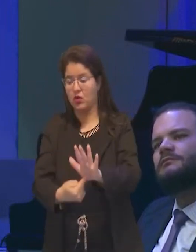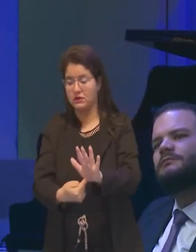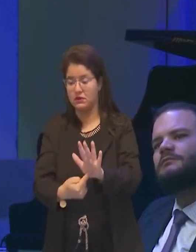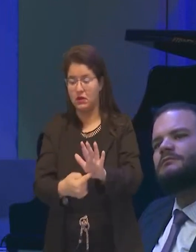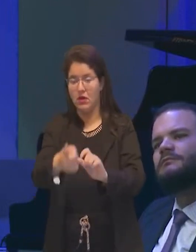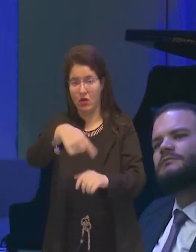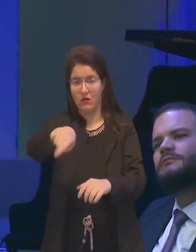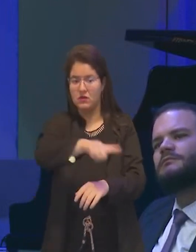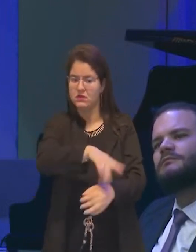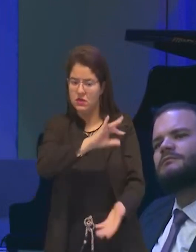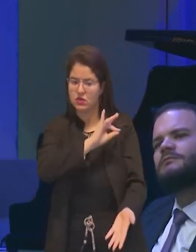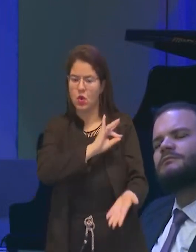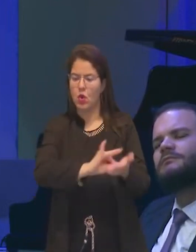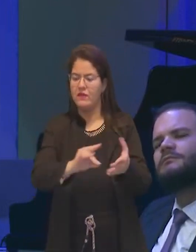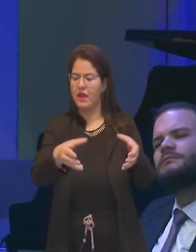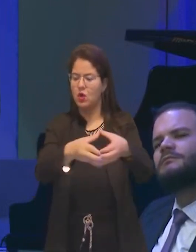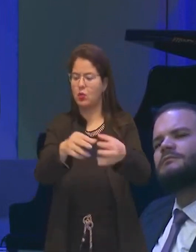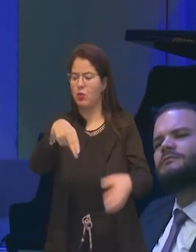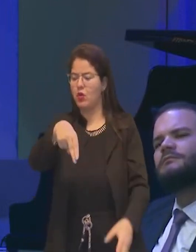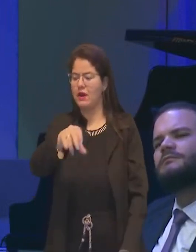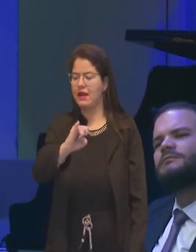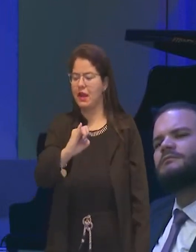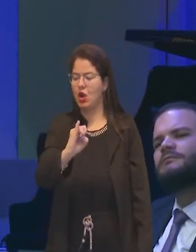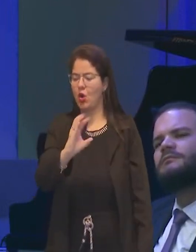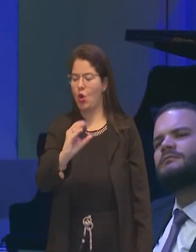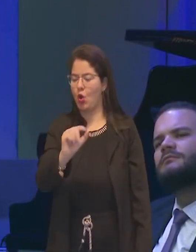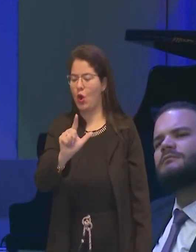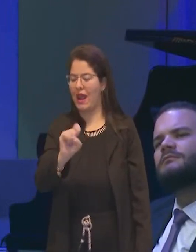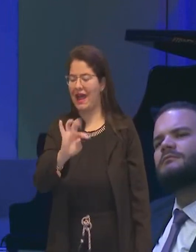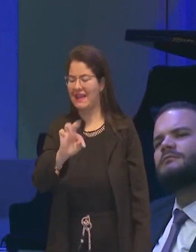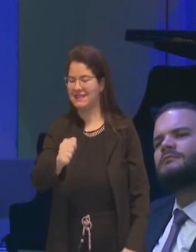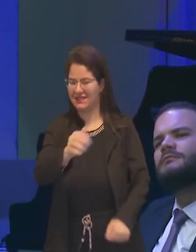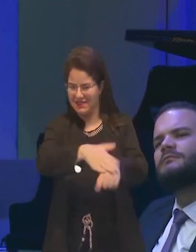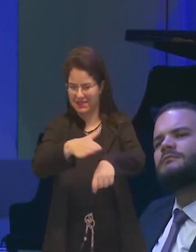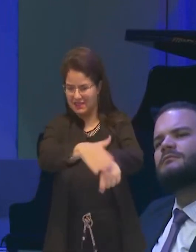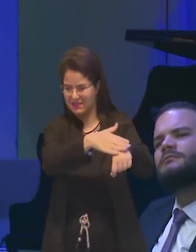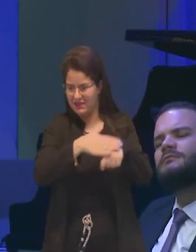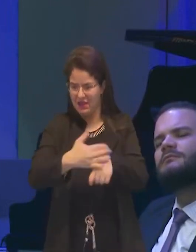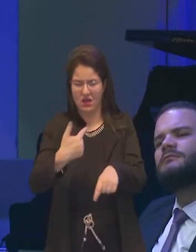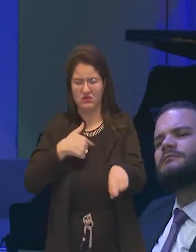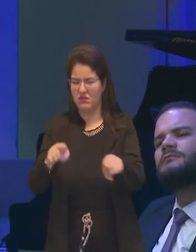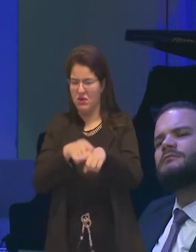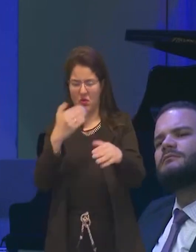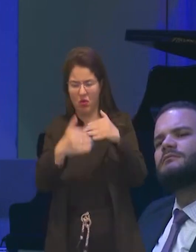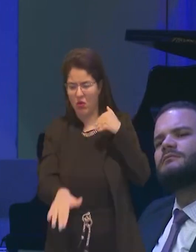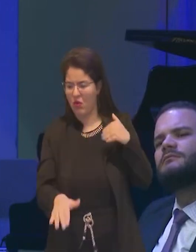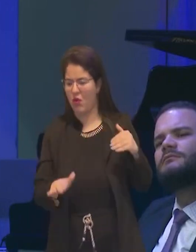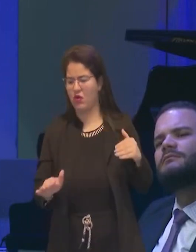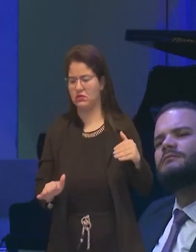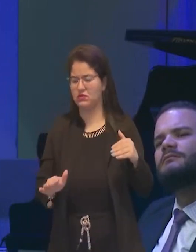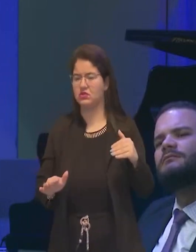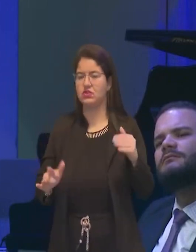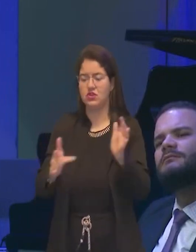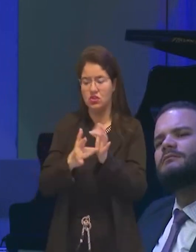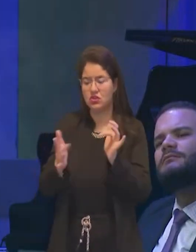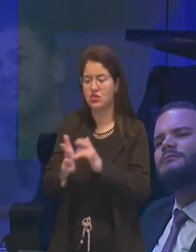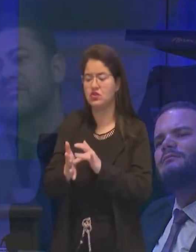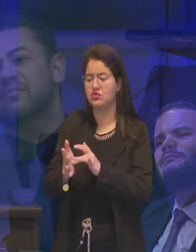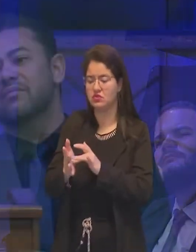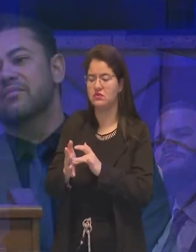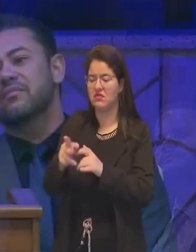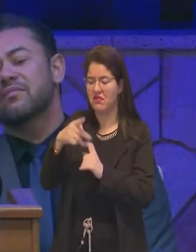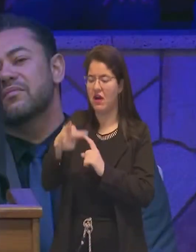odeio. Cristo elogia a atitude de Éfeso. E ele fala das boas obras que primeiro ela fez.